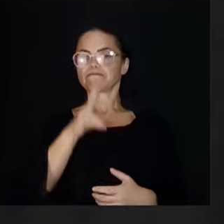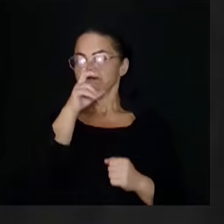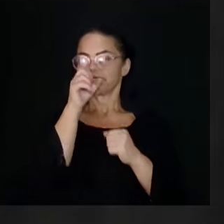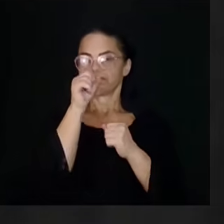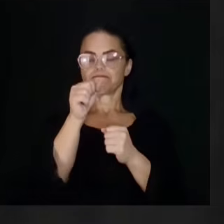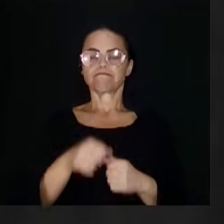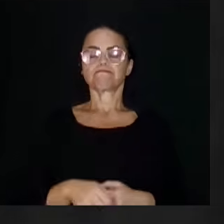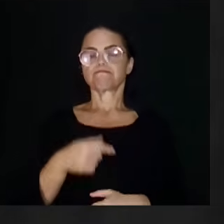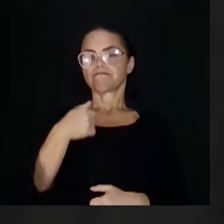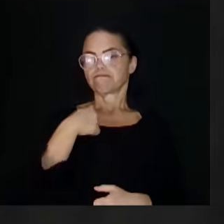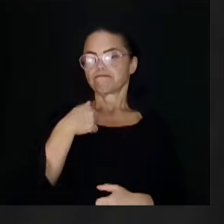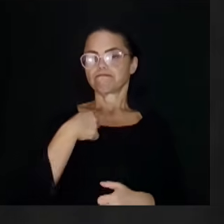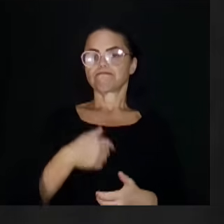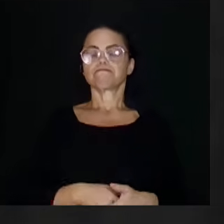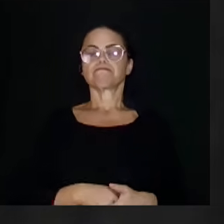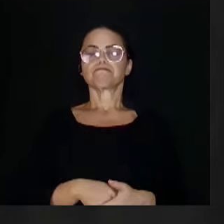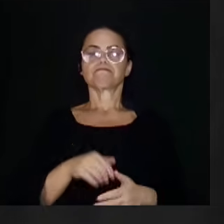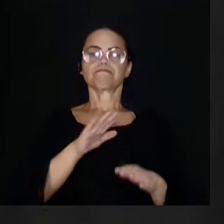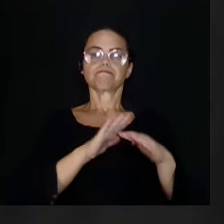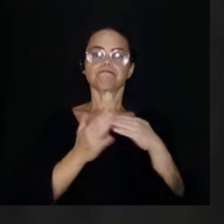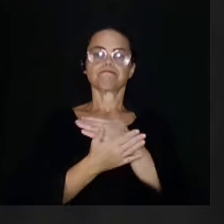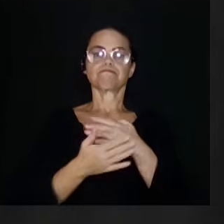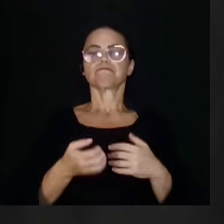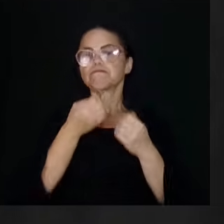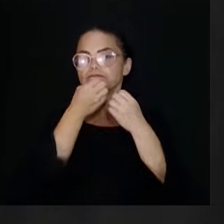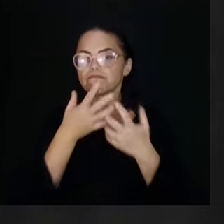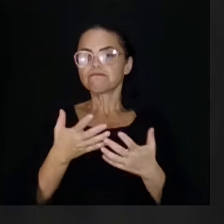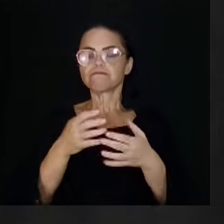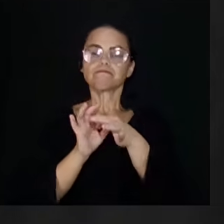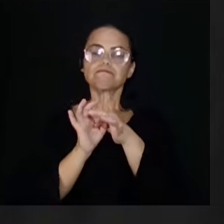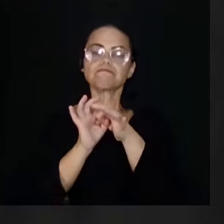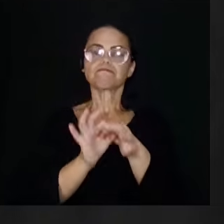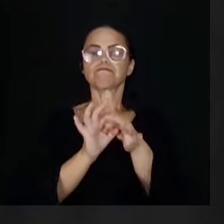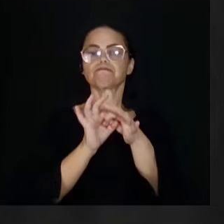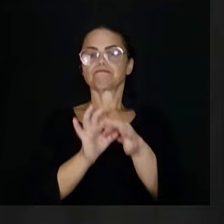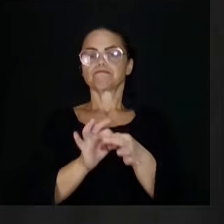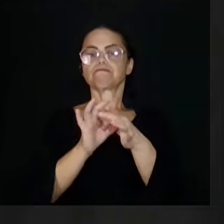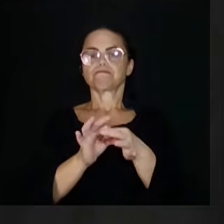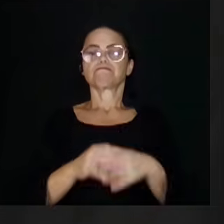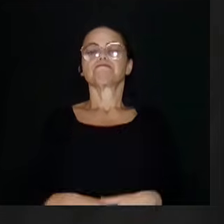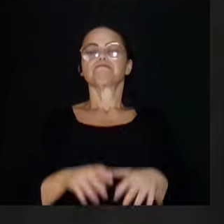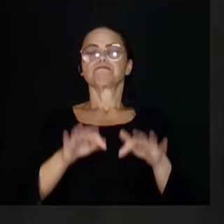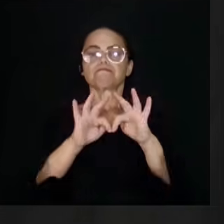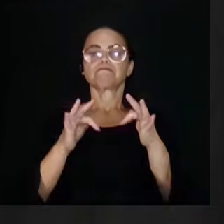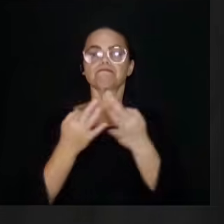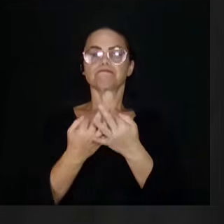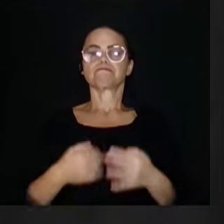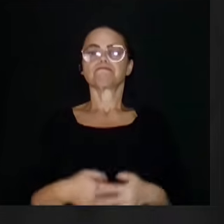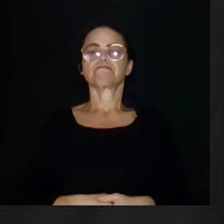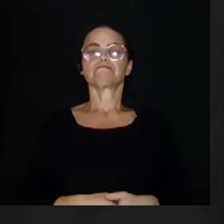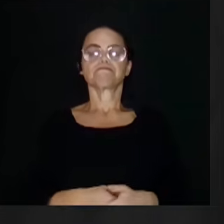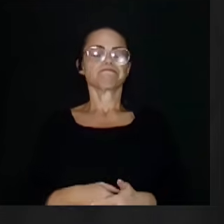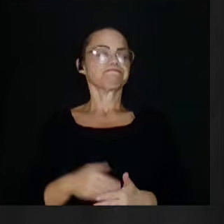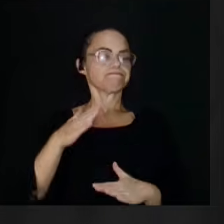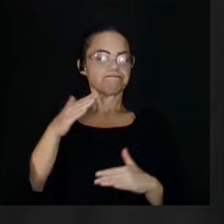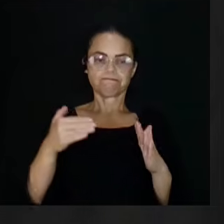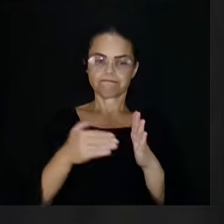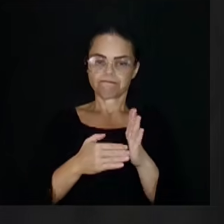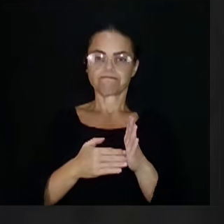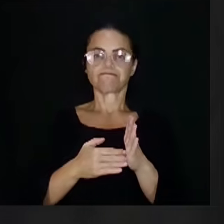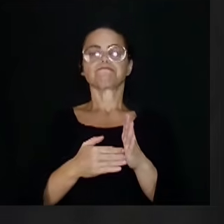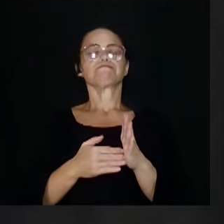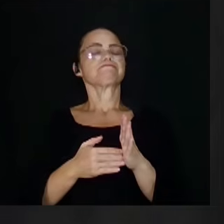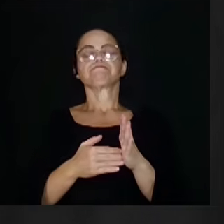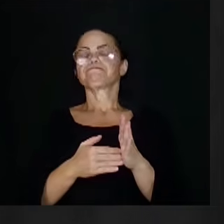mas aquele bairro é algo que nos une, né? Então, minha família toda, a gente não